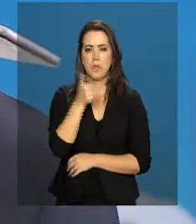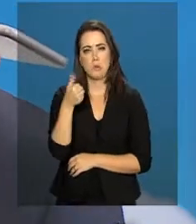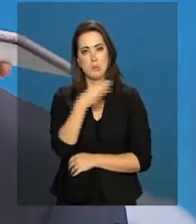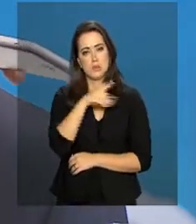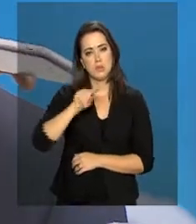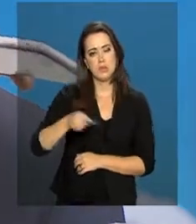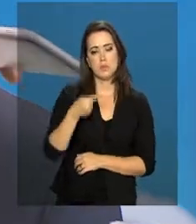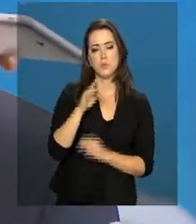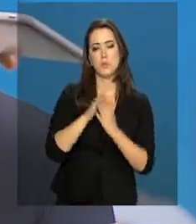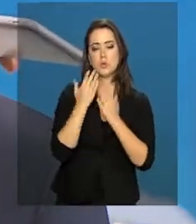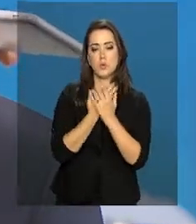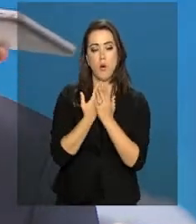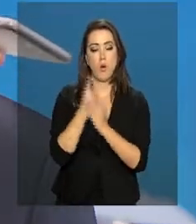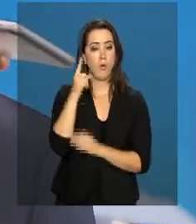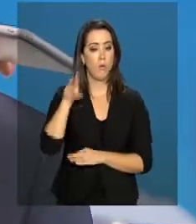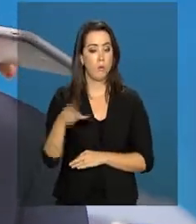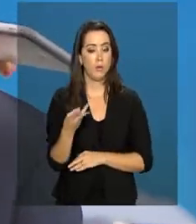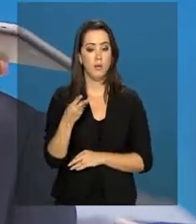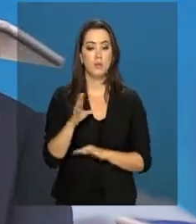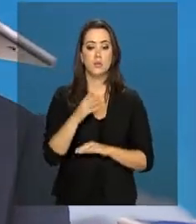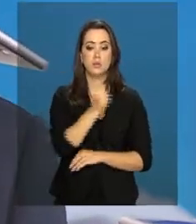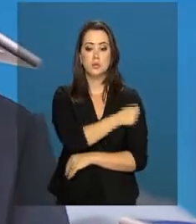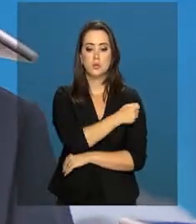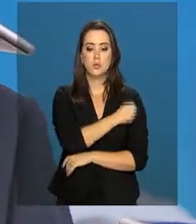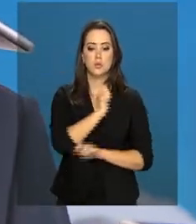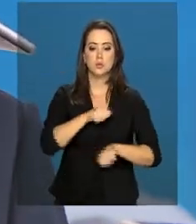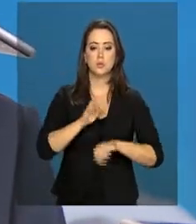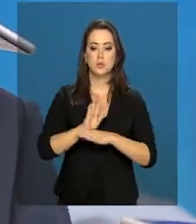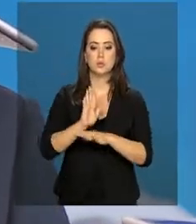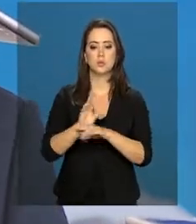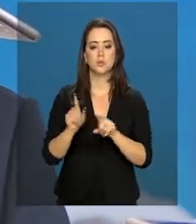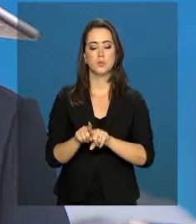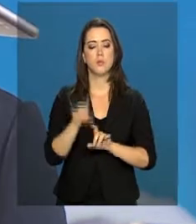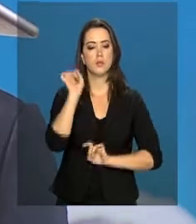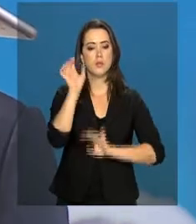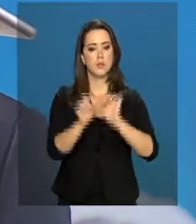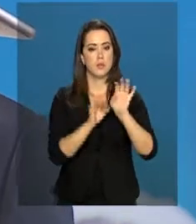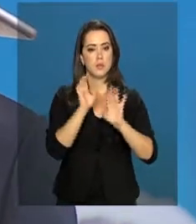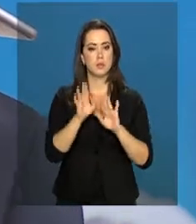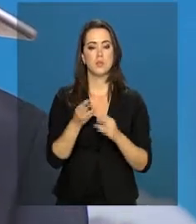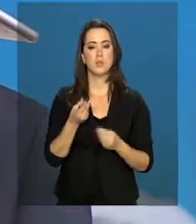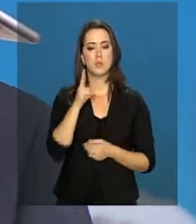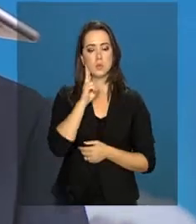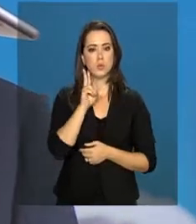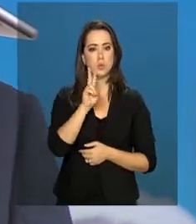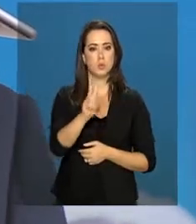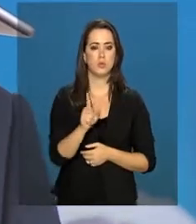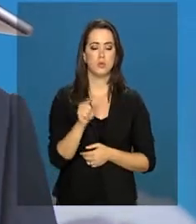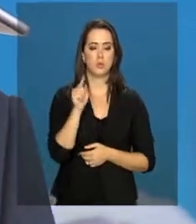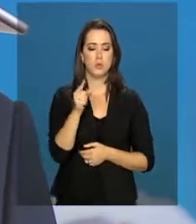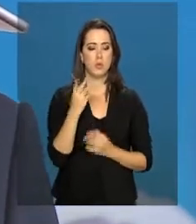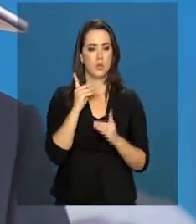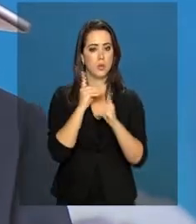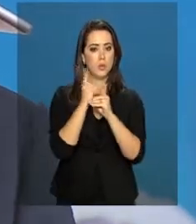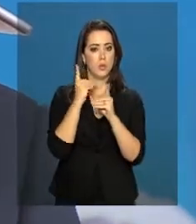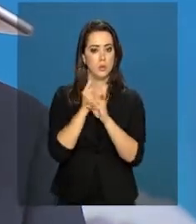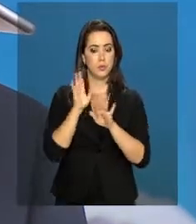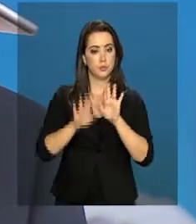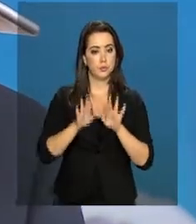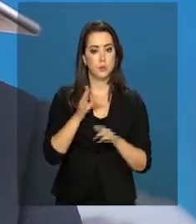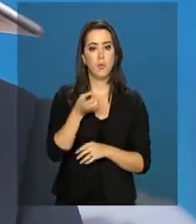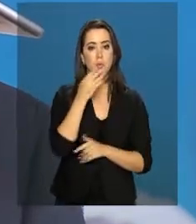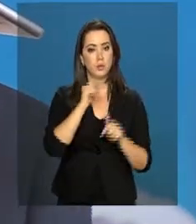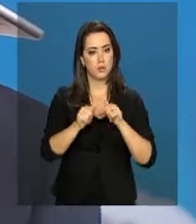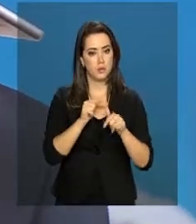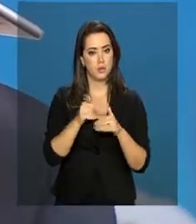milhão e meio de estudantes podendo ser beneficiados e especialmente colocar esse olhar tanto pra encontrar evidências boas